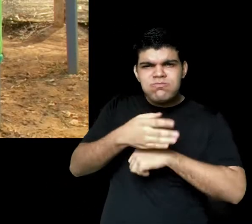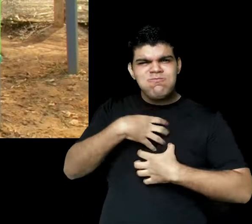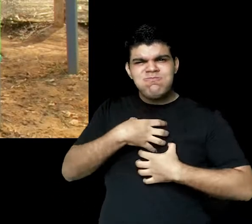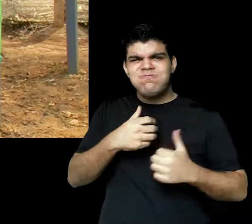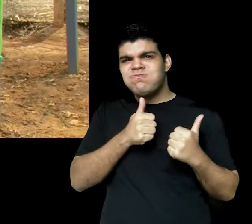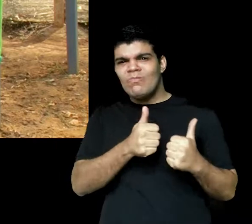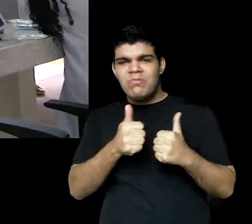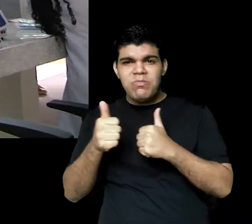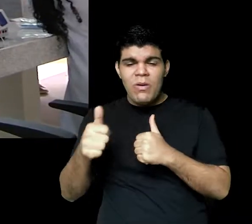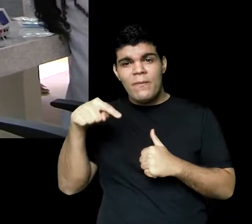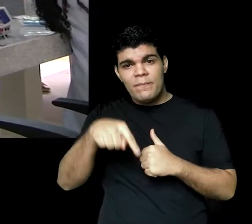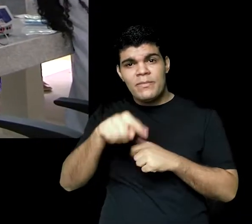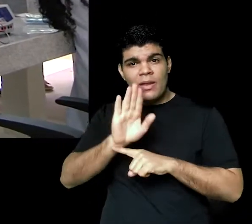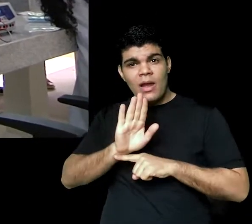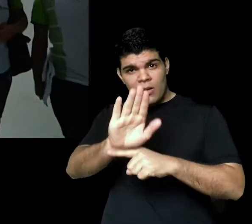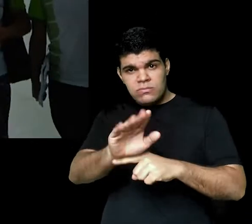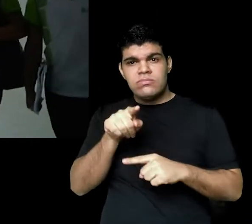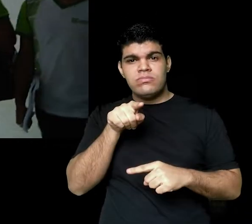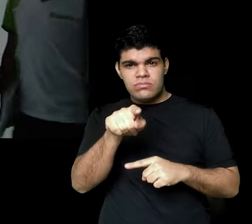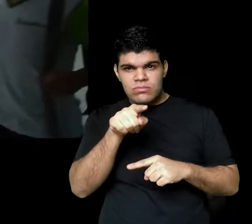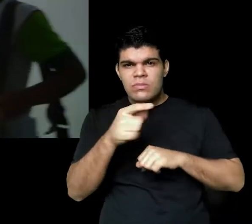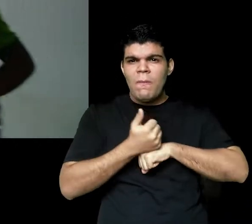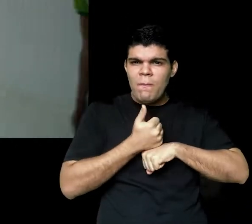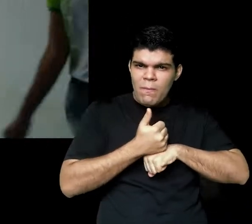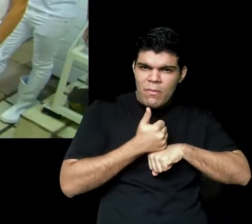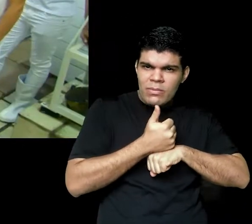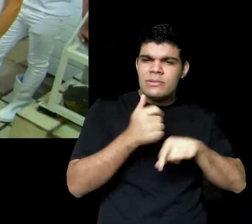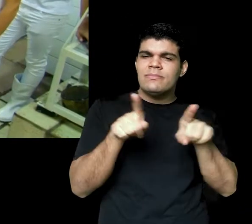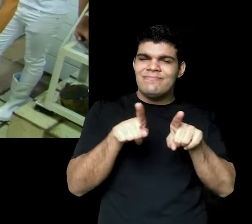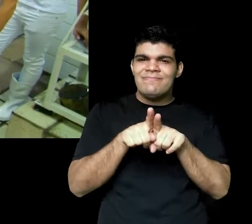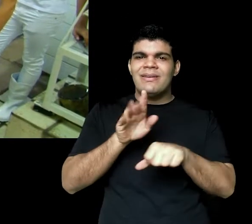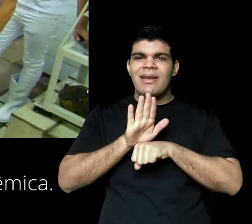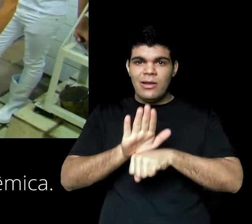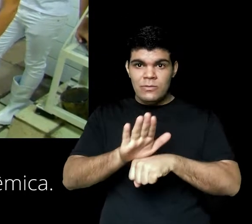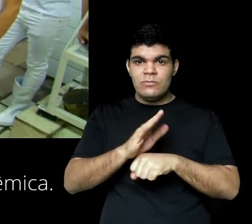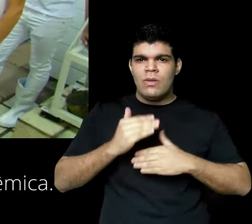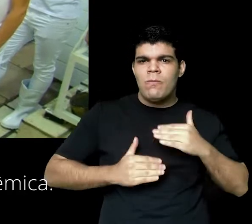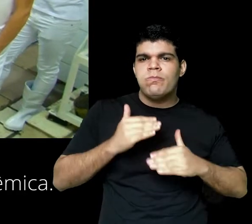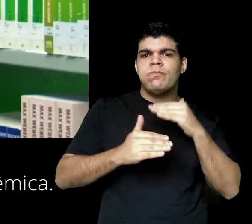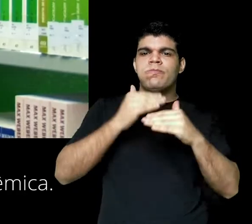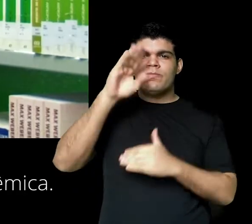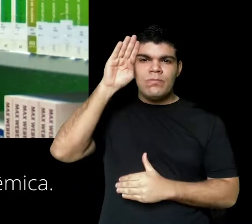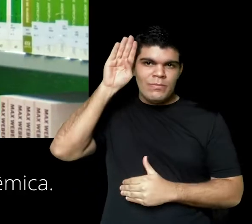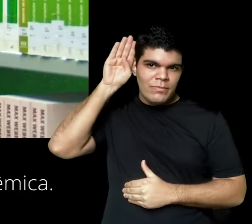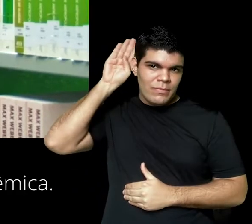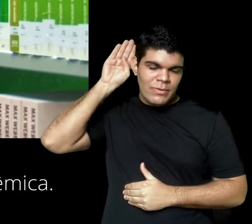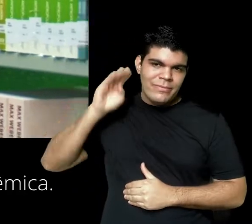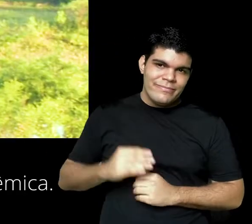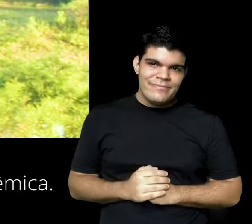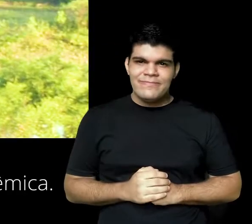ver como é muito bom. Além de ajudar você a se profissionalizar, vai ajudar você a ter um bom